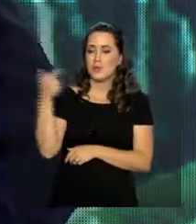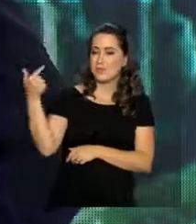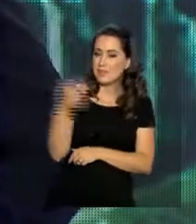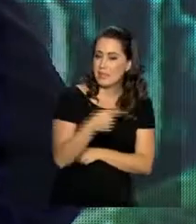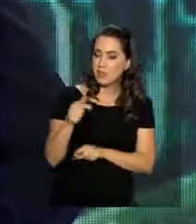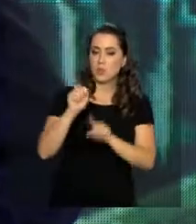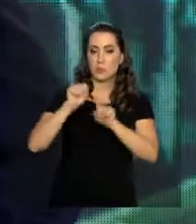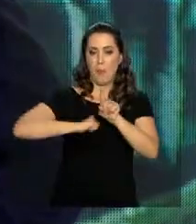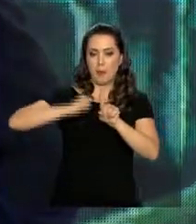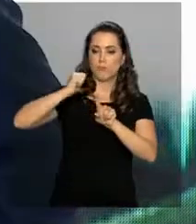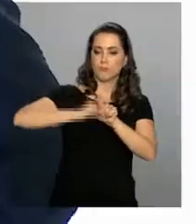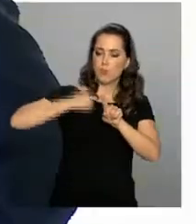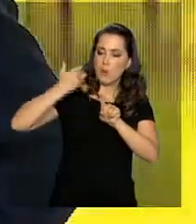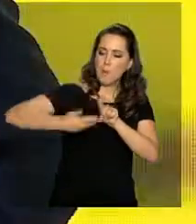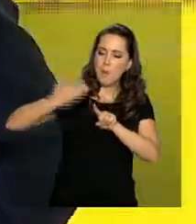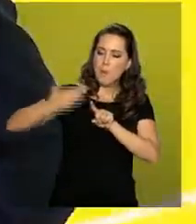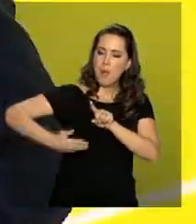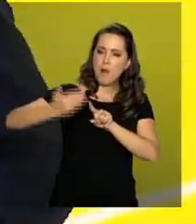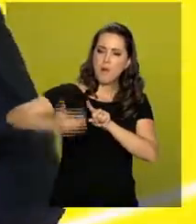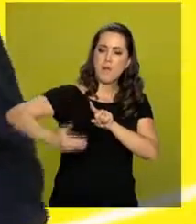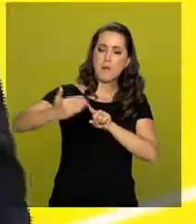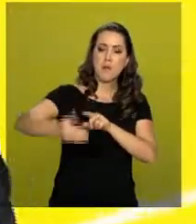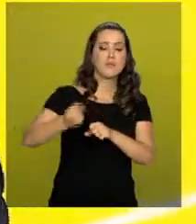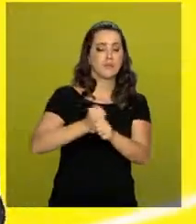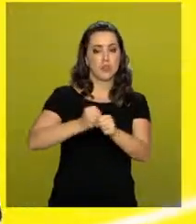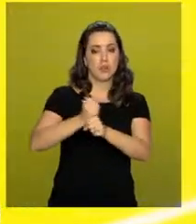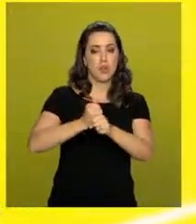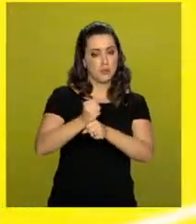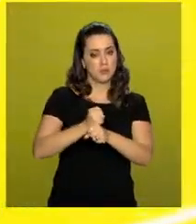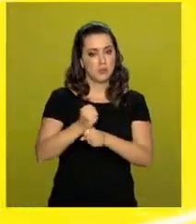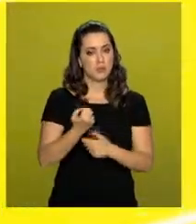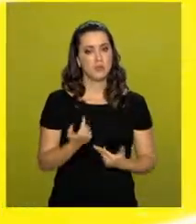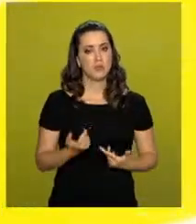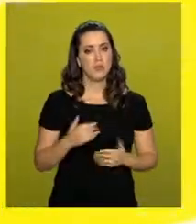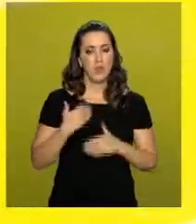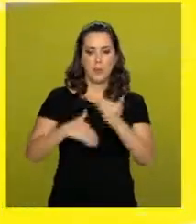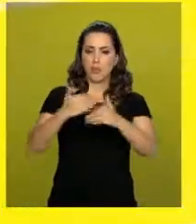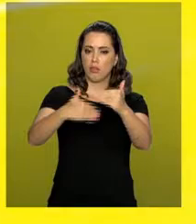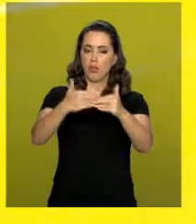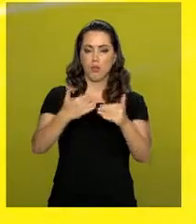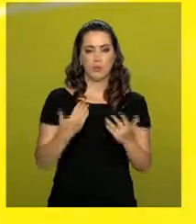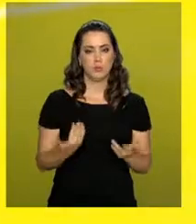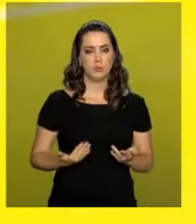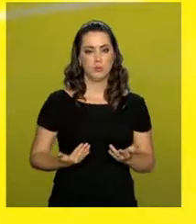mês consecutivo deste deste ano aumentando